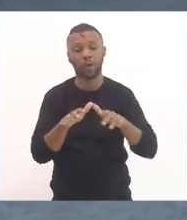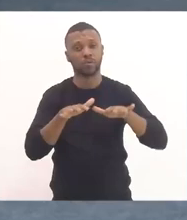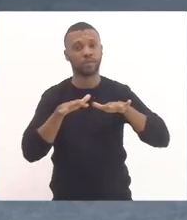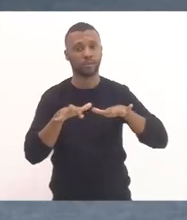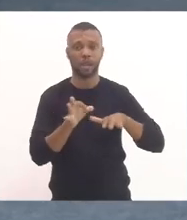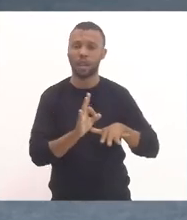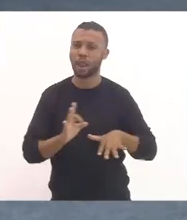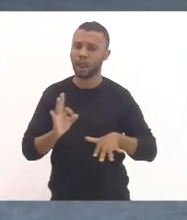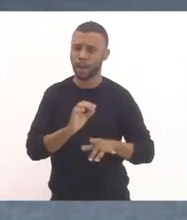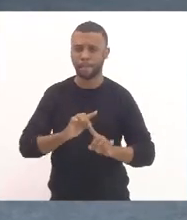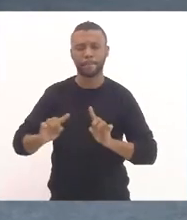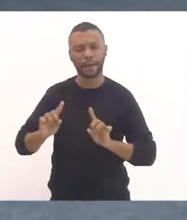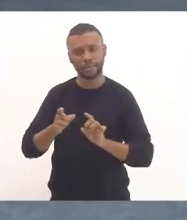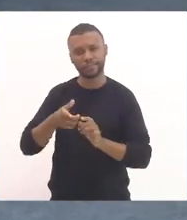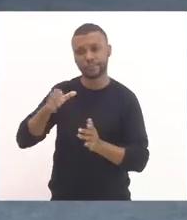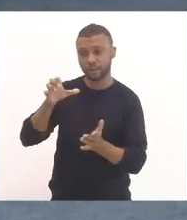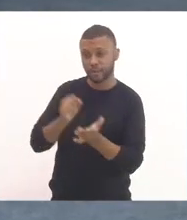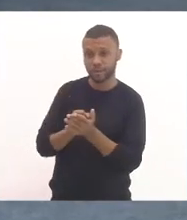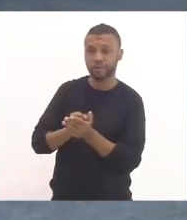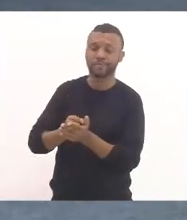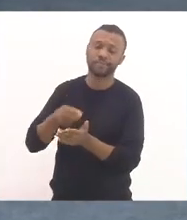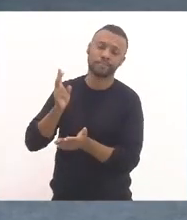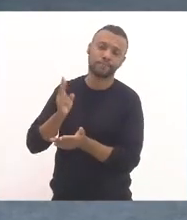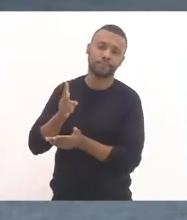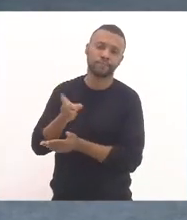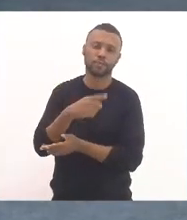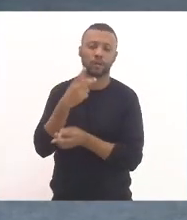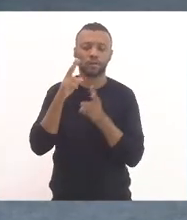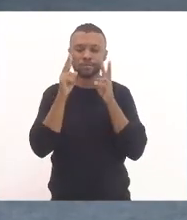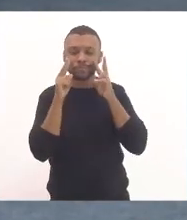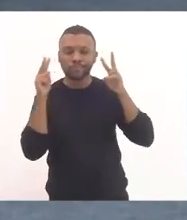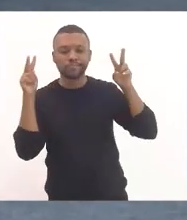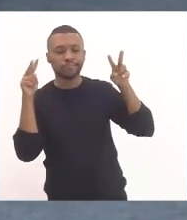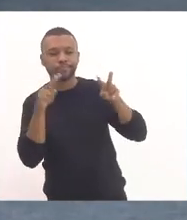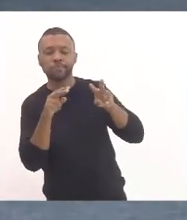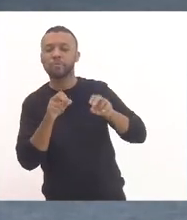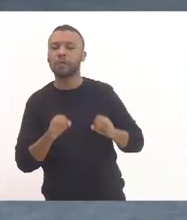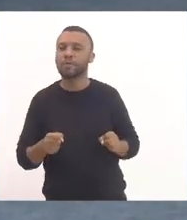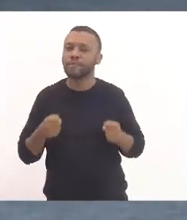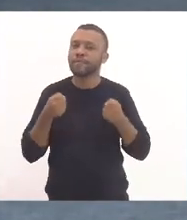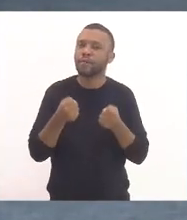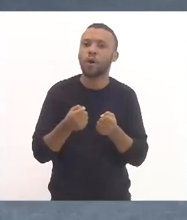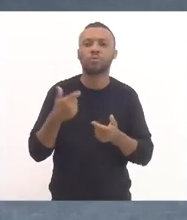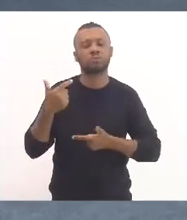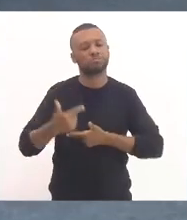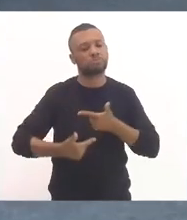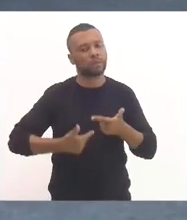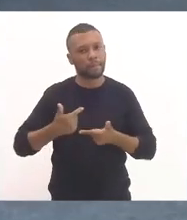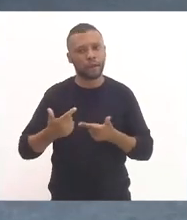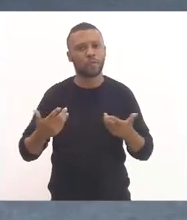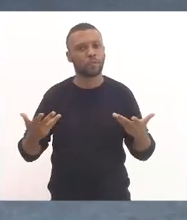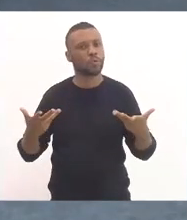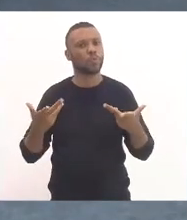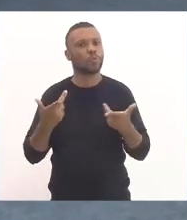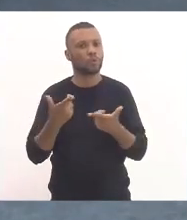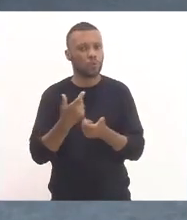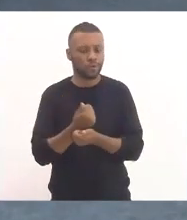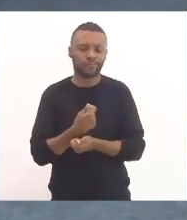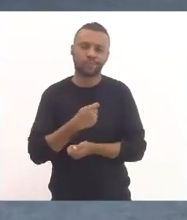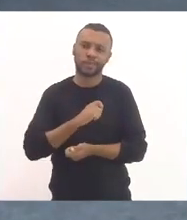Presidente mas que fica aqui o nosso reconhecimento por todos um dos seus trabalhos no seu trabalho